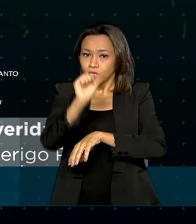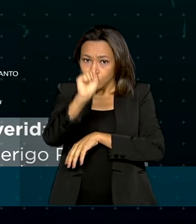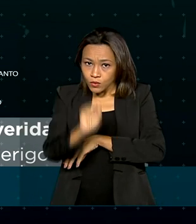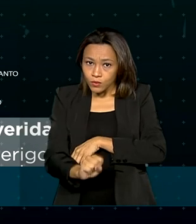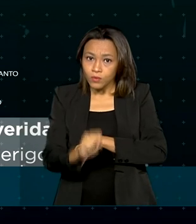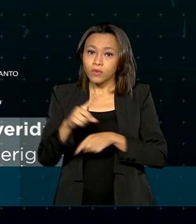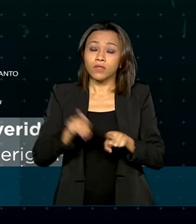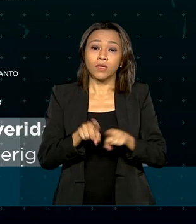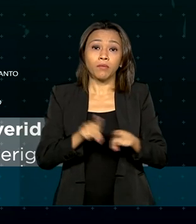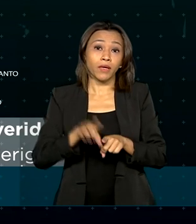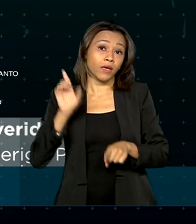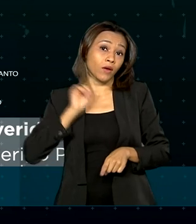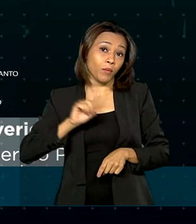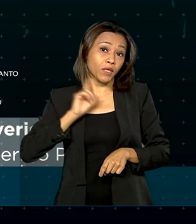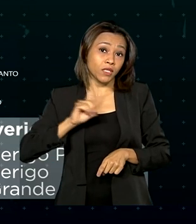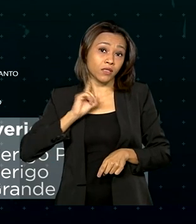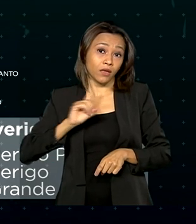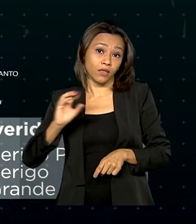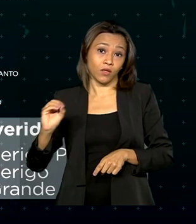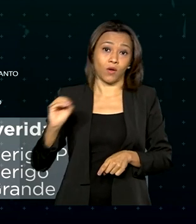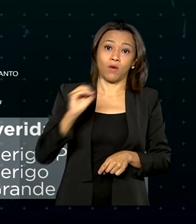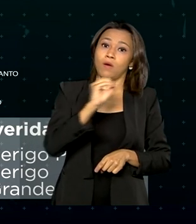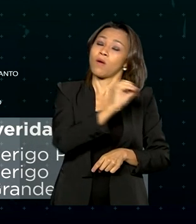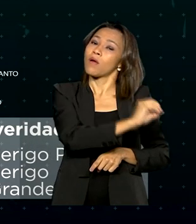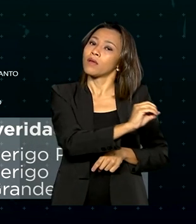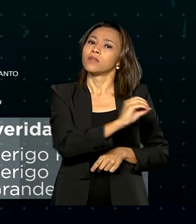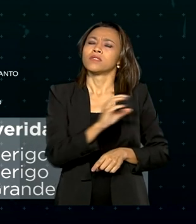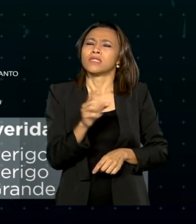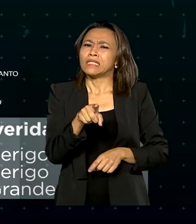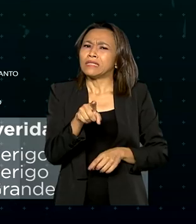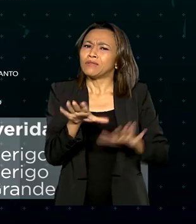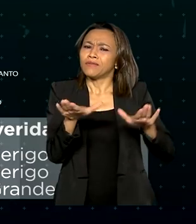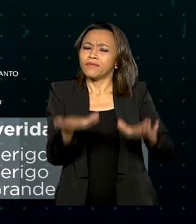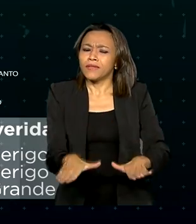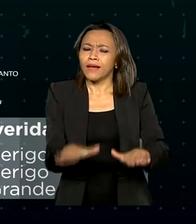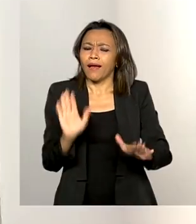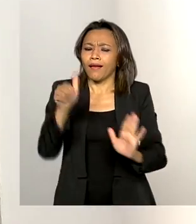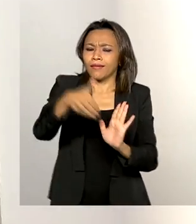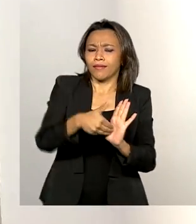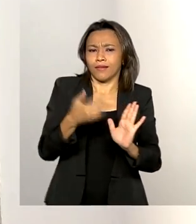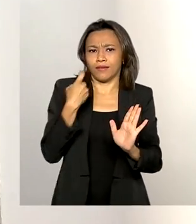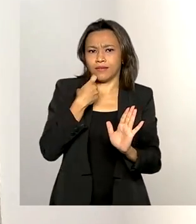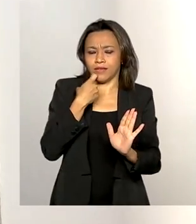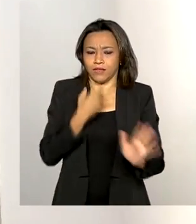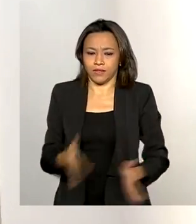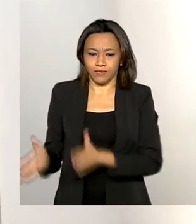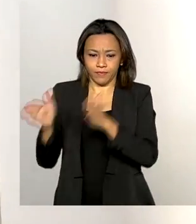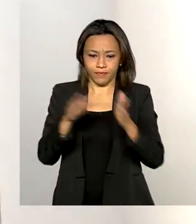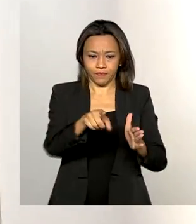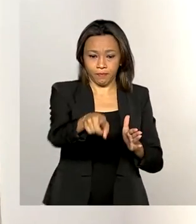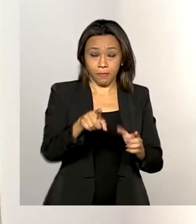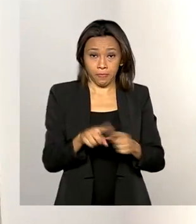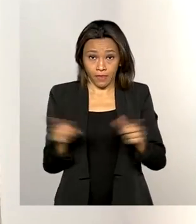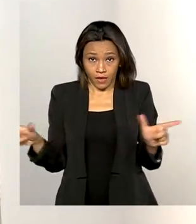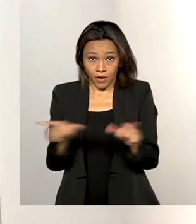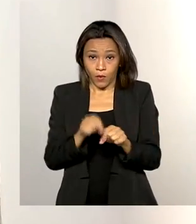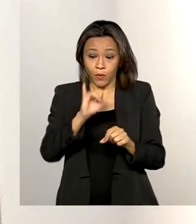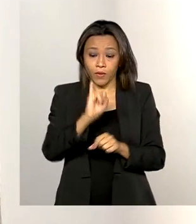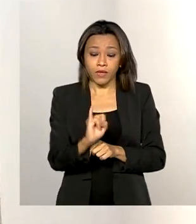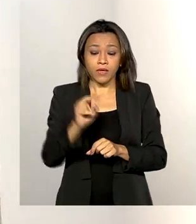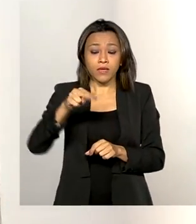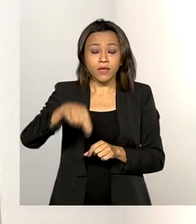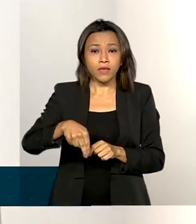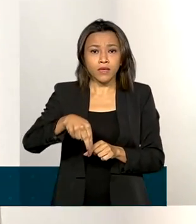de Minas Gerais. A previsão é que essa situação permaneça até sexta-feira. O Instituto Nacional de Meteorologia